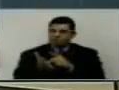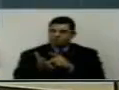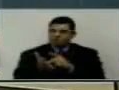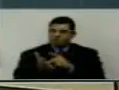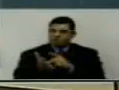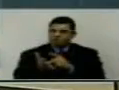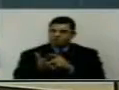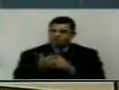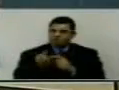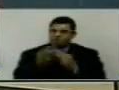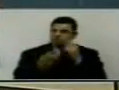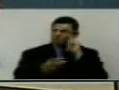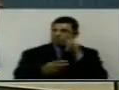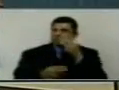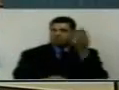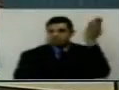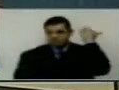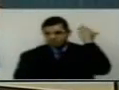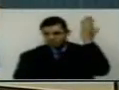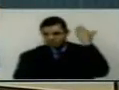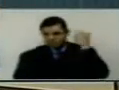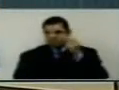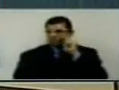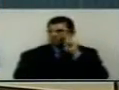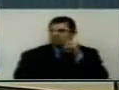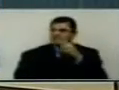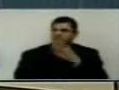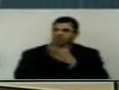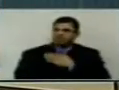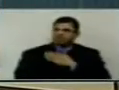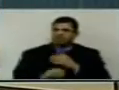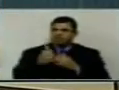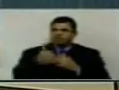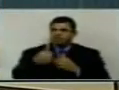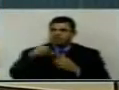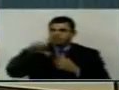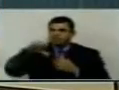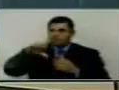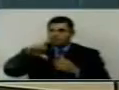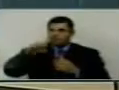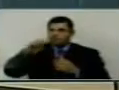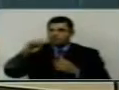Quando eu olho para trás, quando eu olho para 1985,